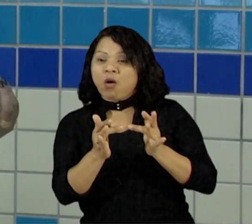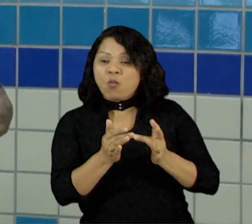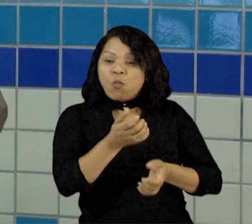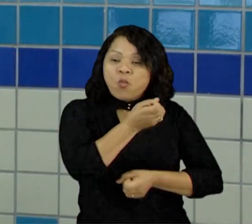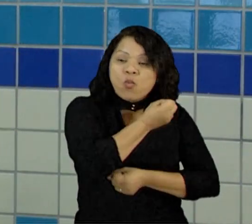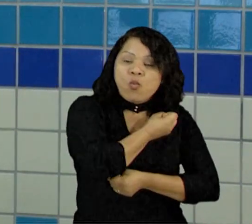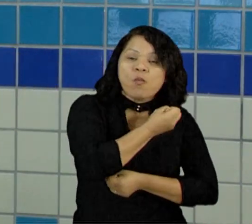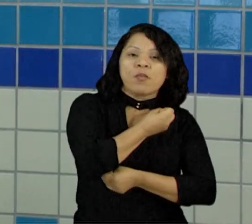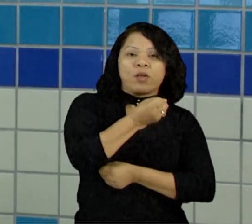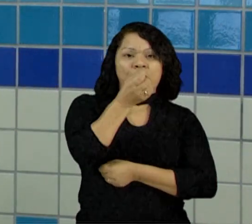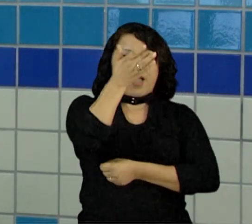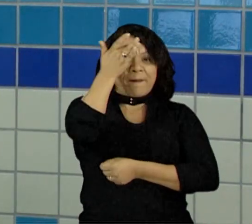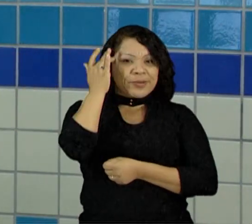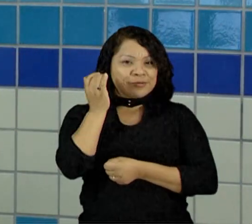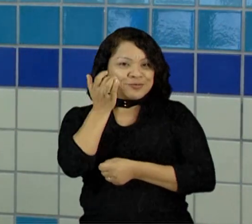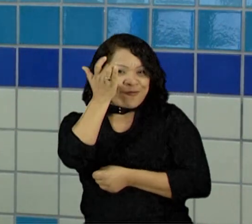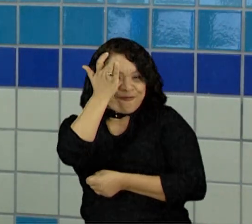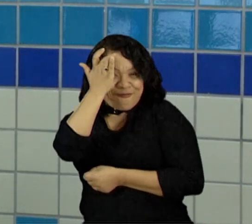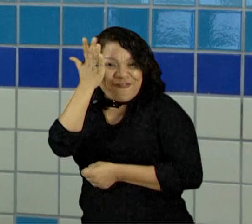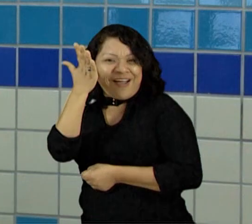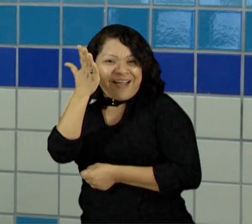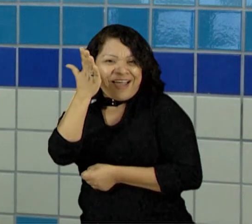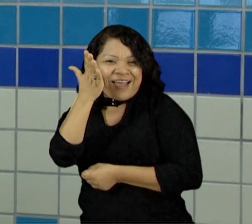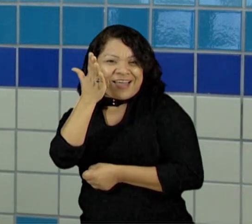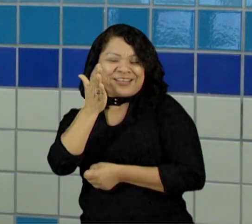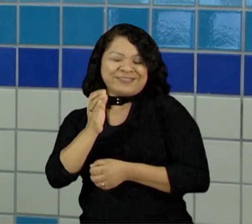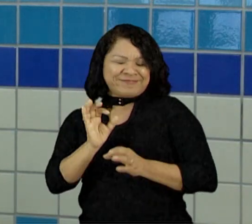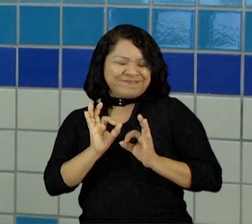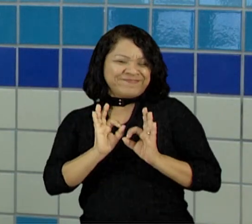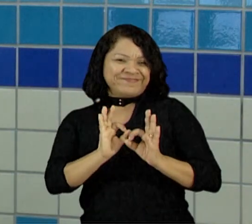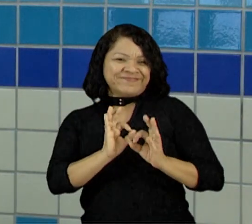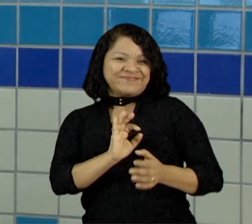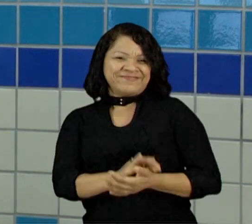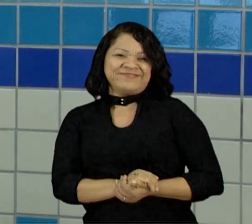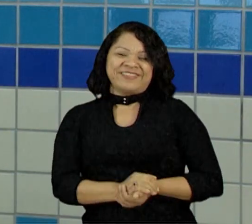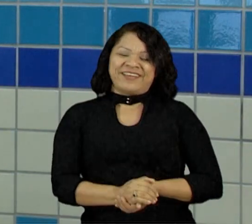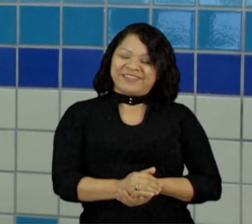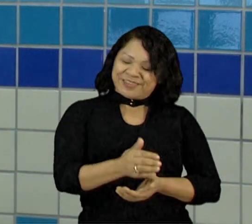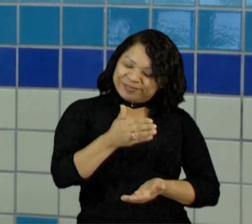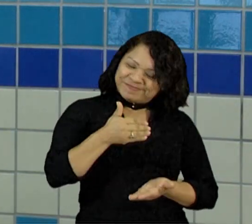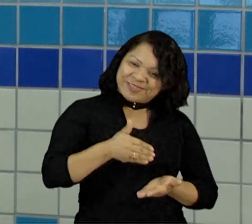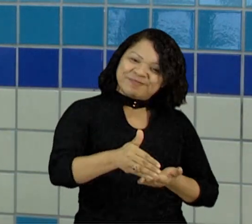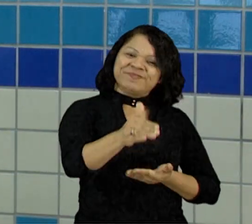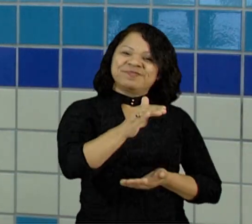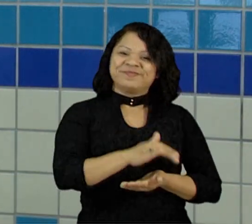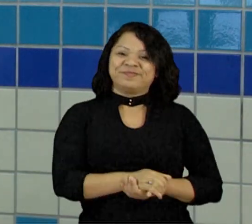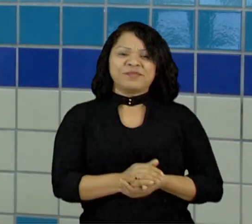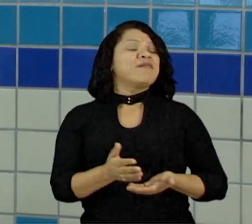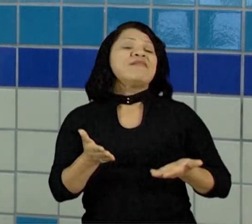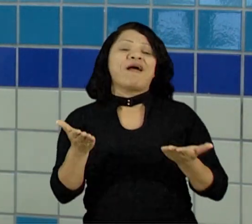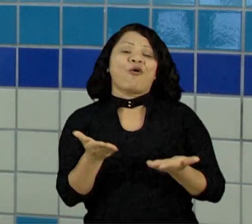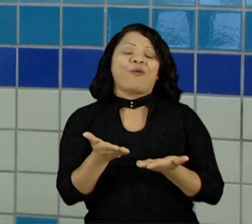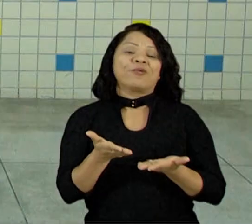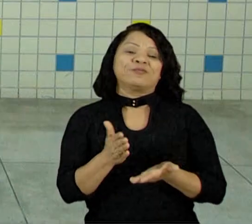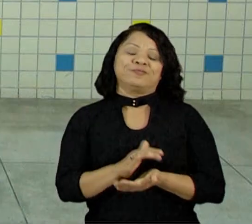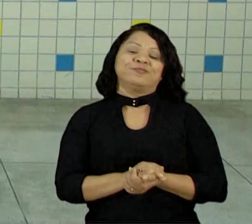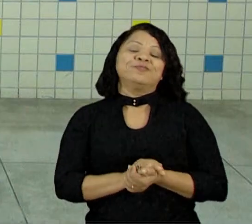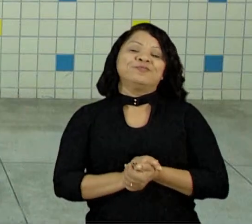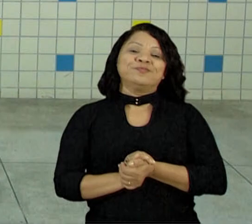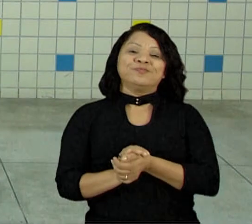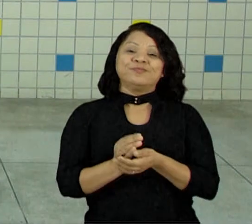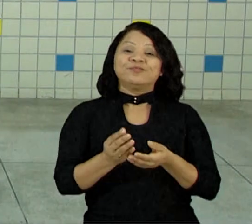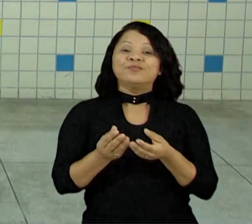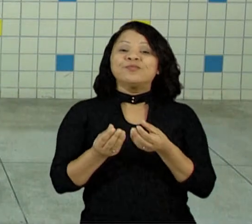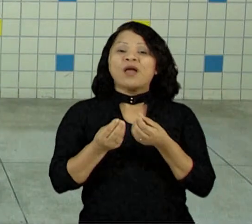pessoa. Fácil, não é? Moleza, não é? Então, vamos dar continuidade? E agora?